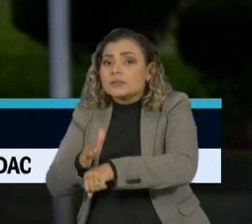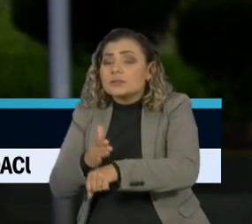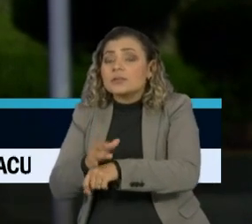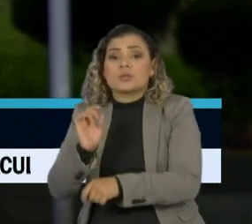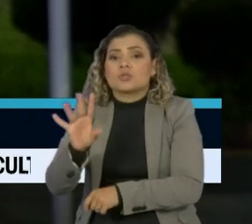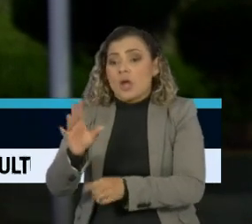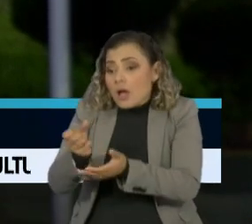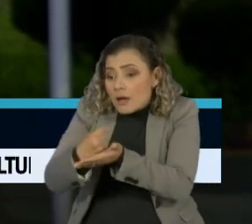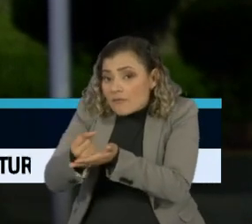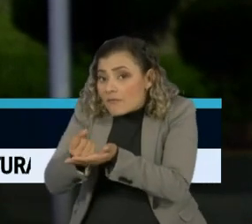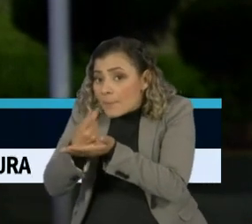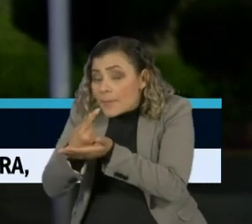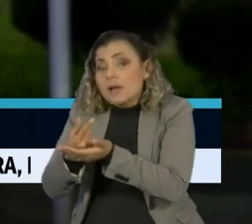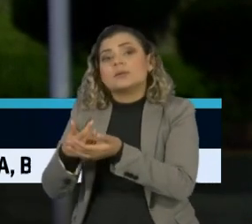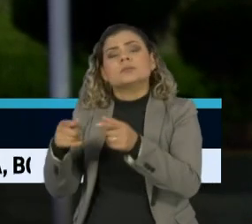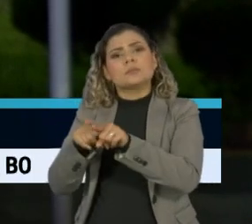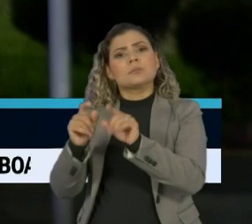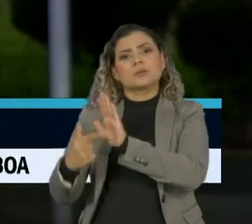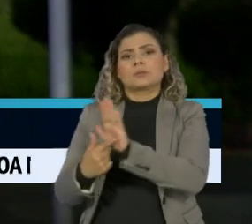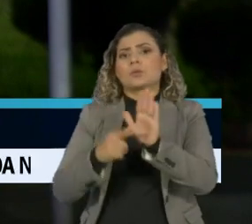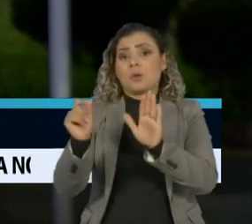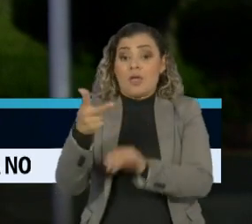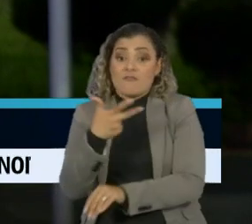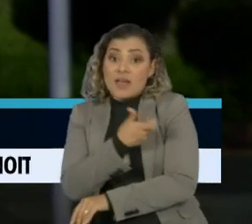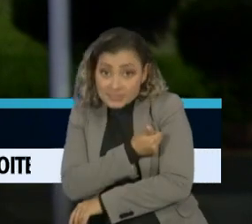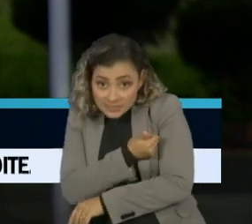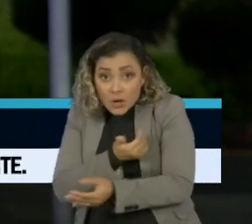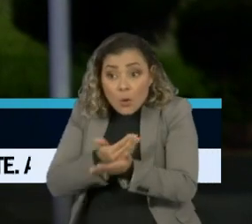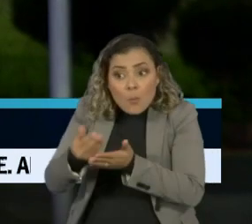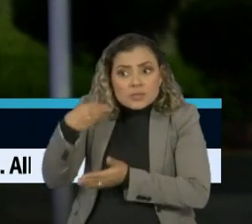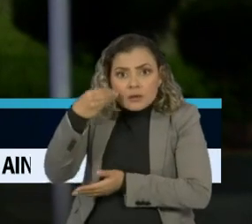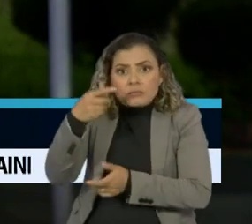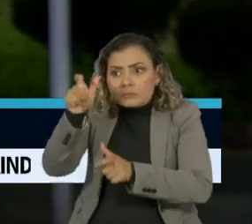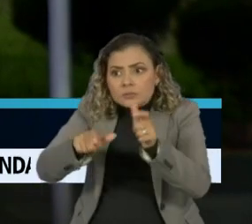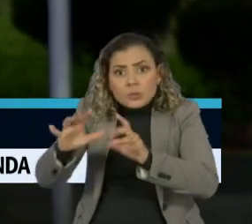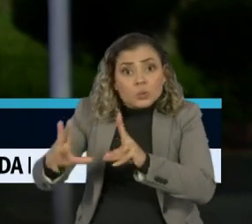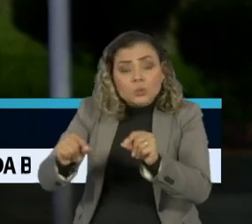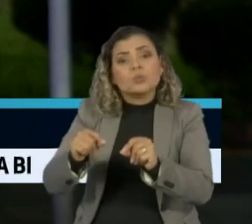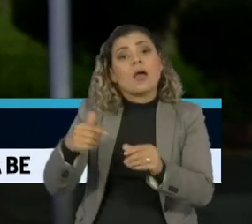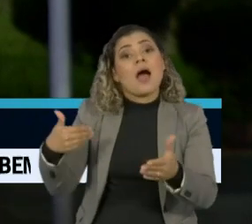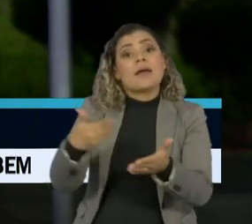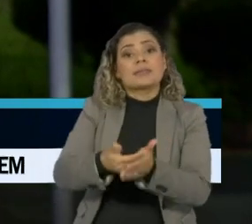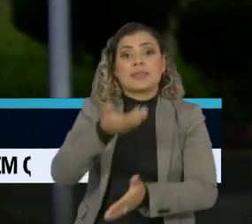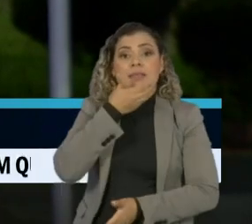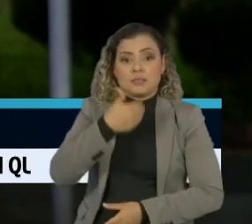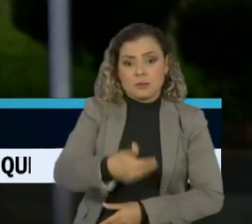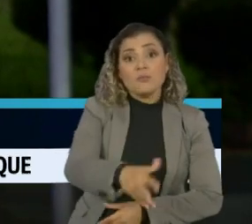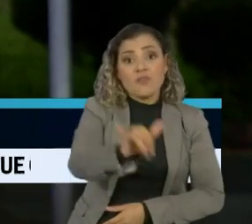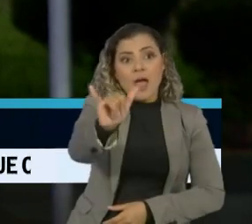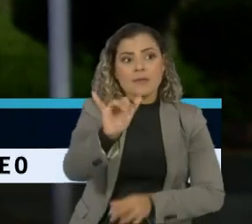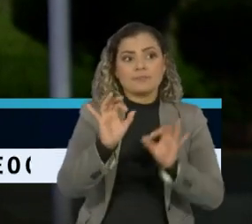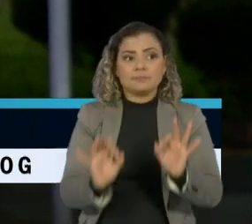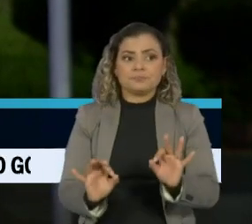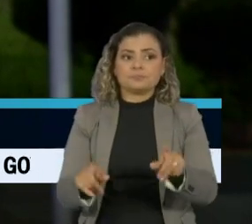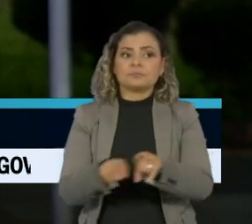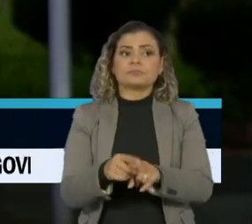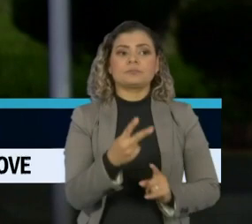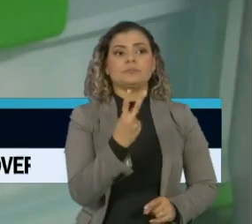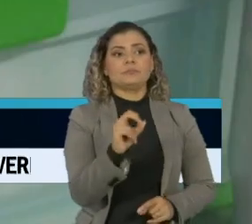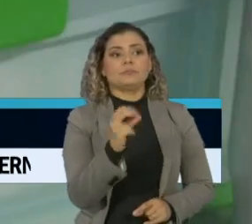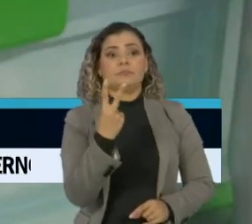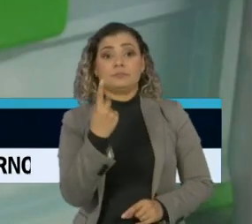companhia farmacêutica é de que a vacina esteja disponível para uso generalizado até o fim deste ano ou no início de